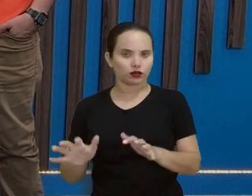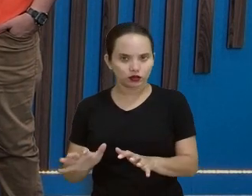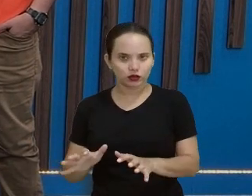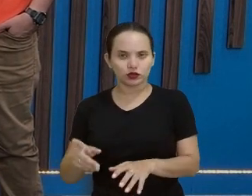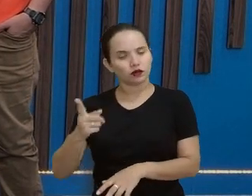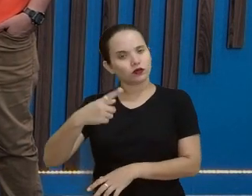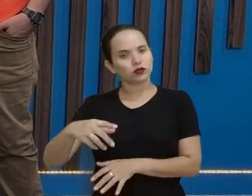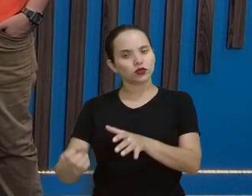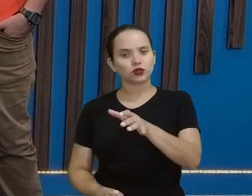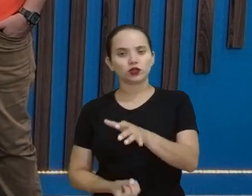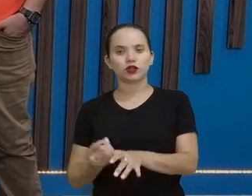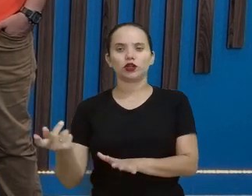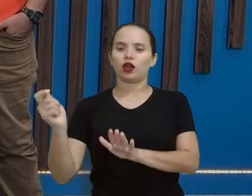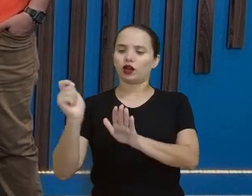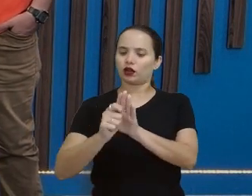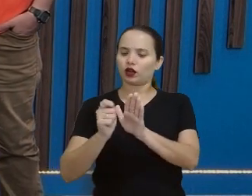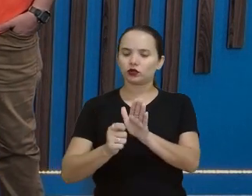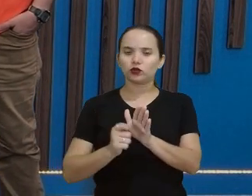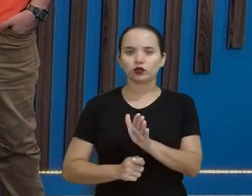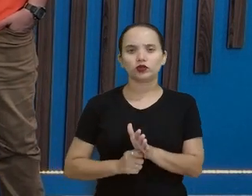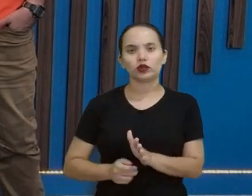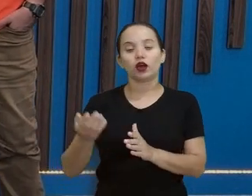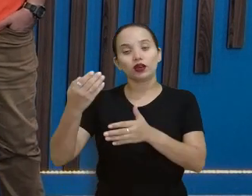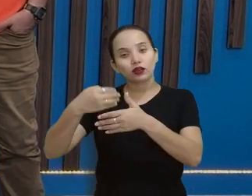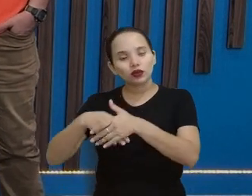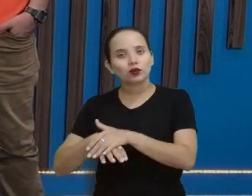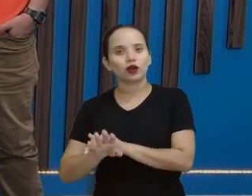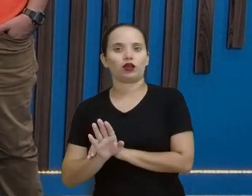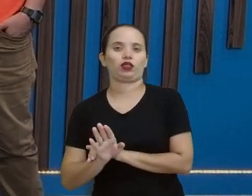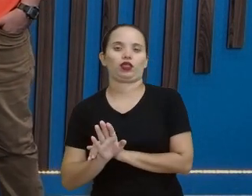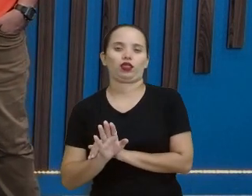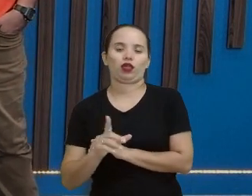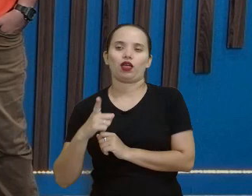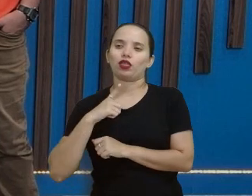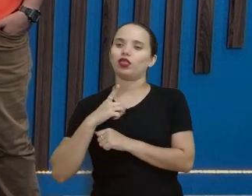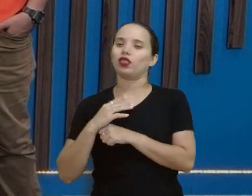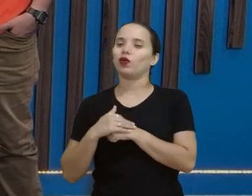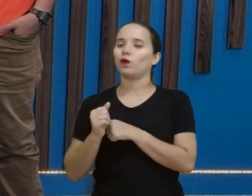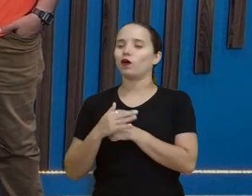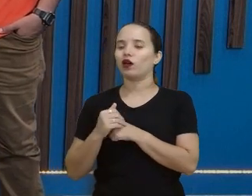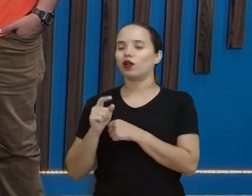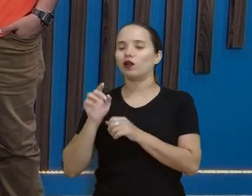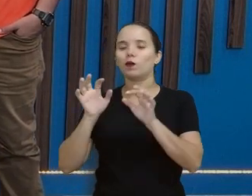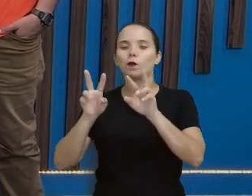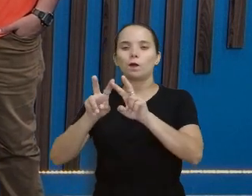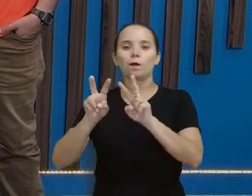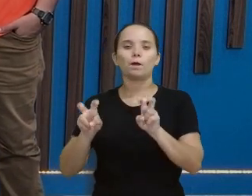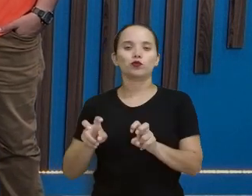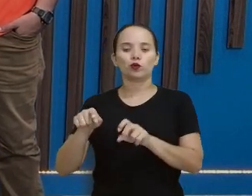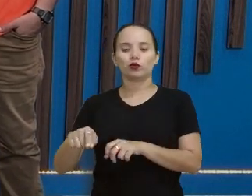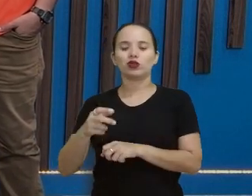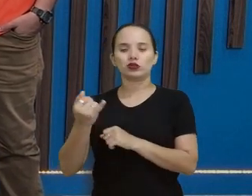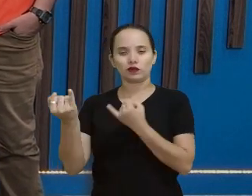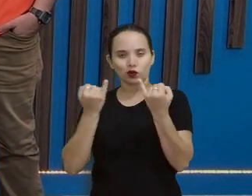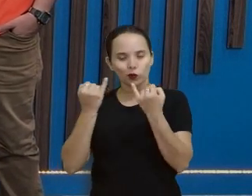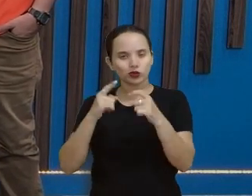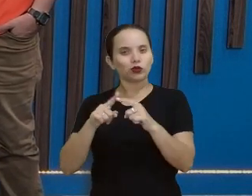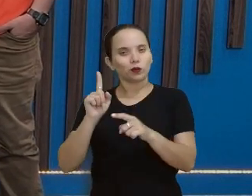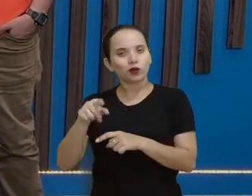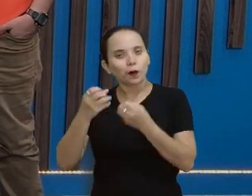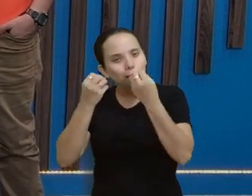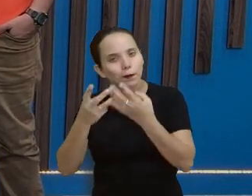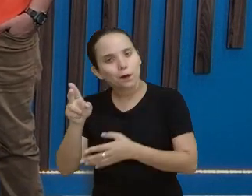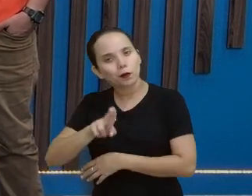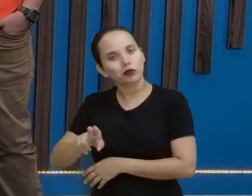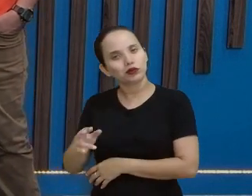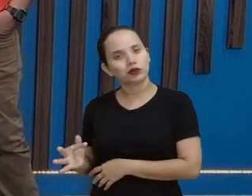vocês criarem aí, anotarem, né, e guardar, né, ter um carinho por isso aí, porque isso vai ser muito útil para o seu futuro, né? Igual fazer